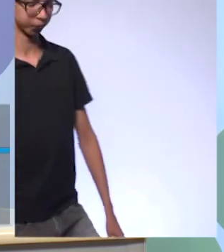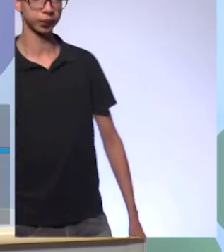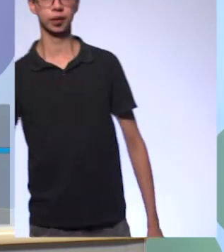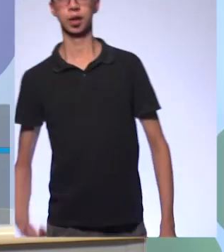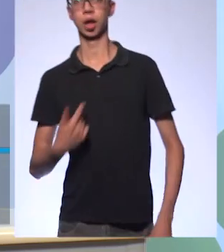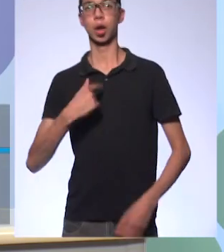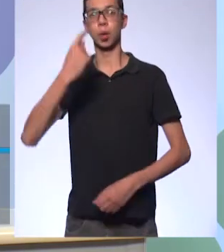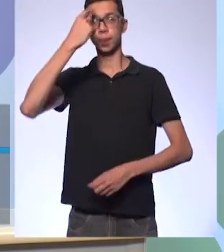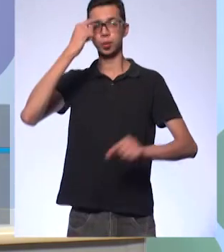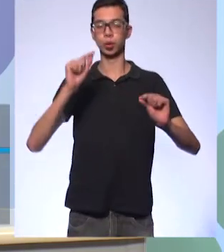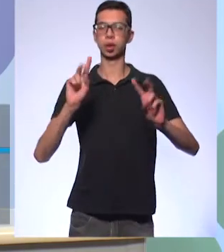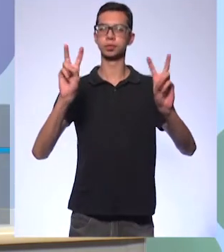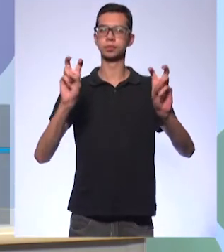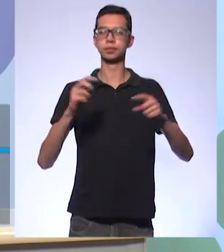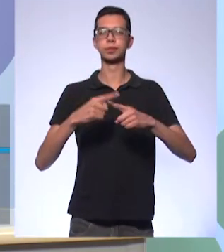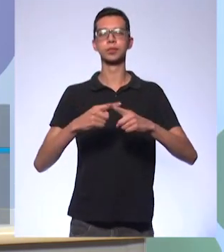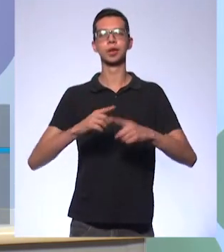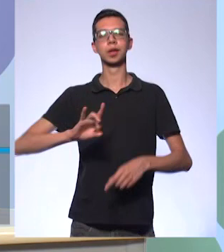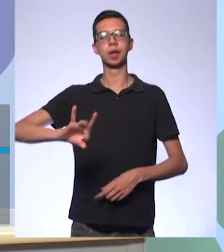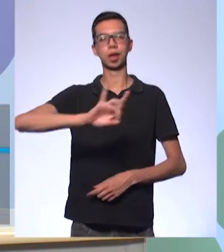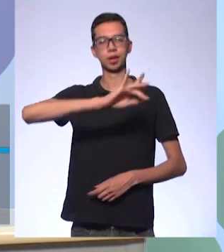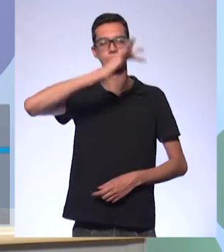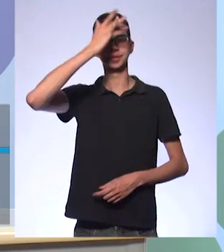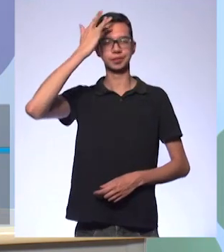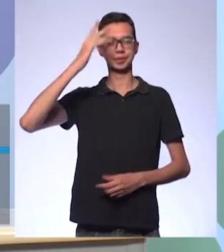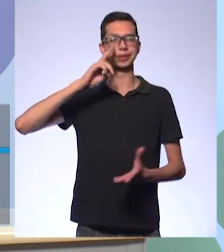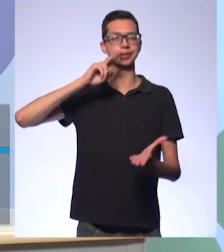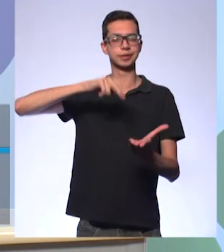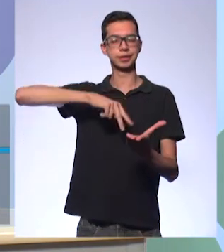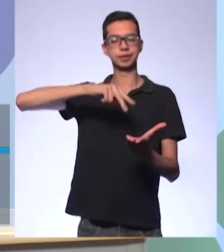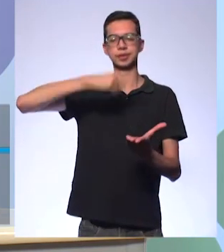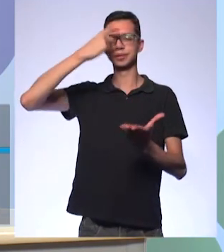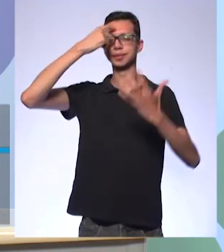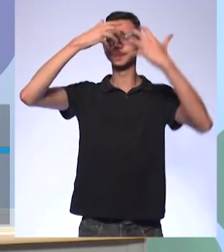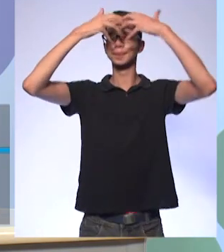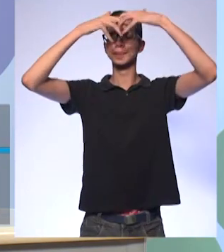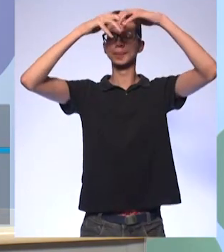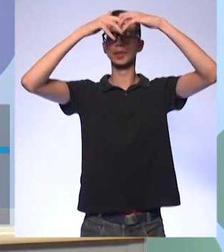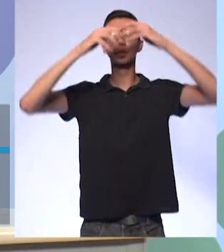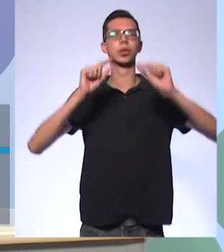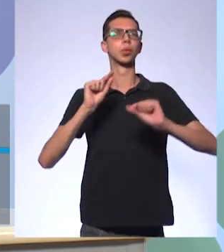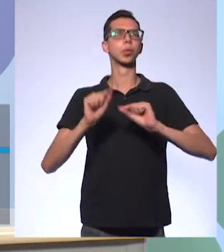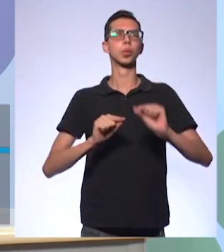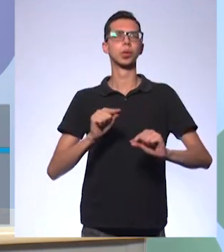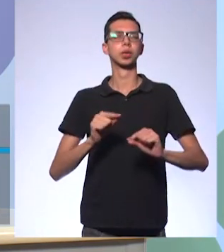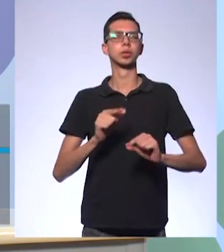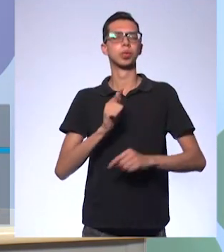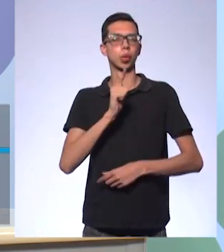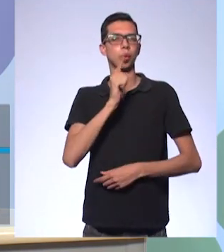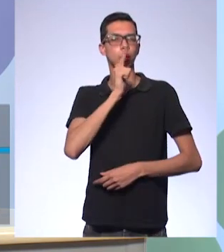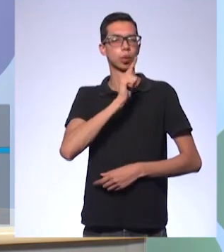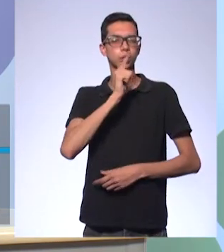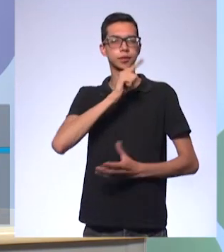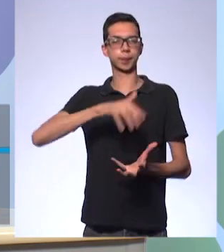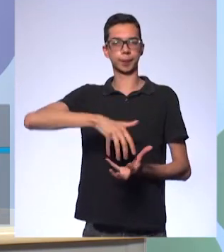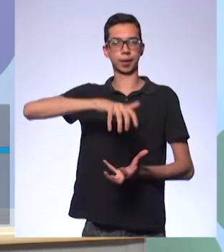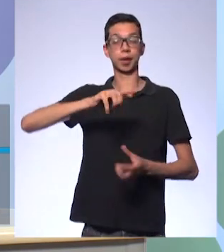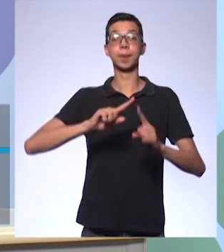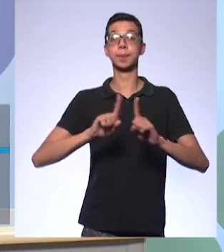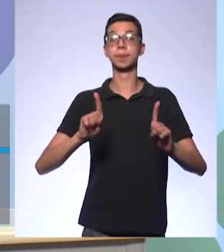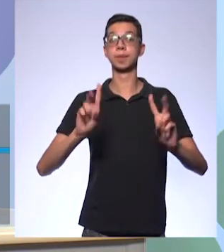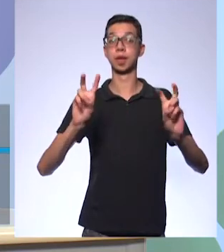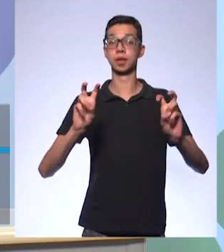faz o leitor refletir a respeito do que a gente ganha, mas no sentido de pensar o que realmente a